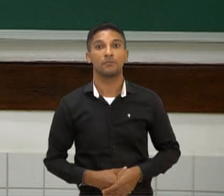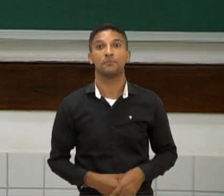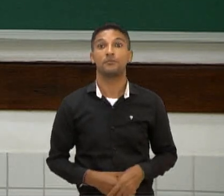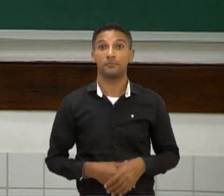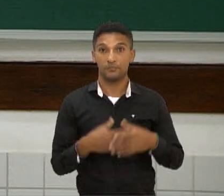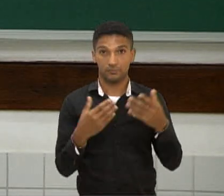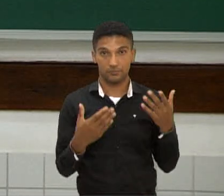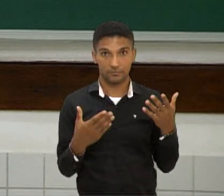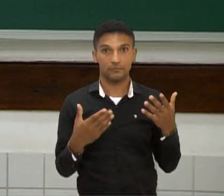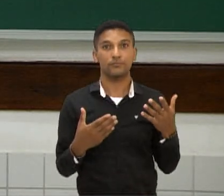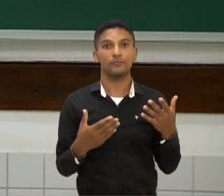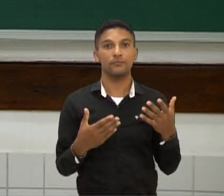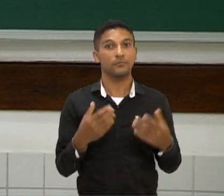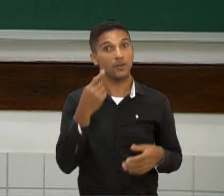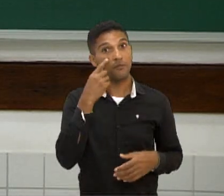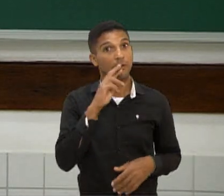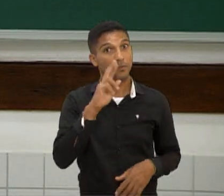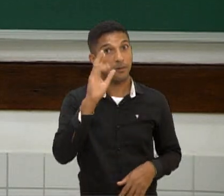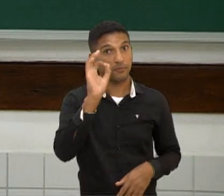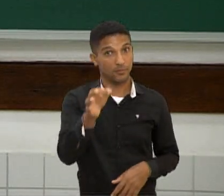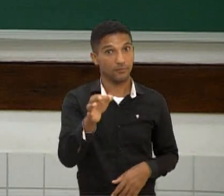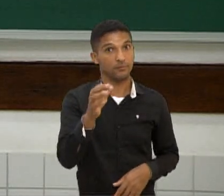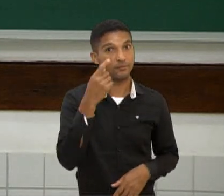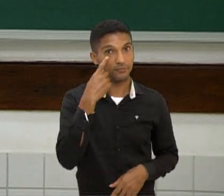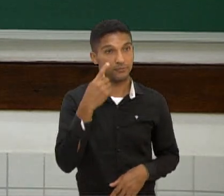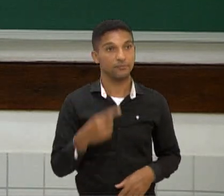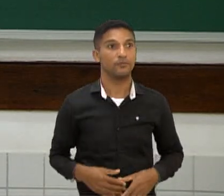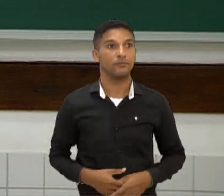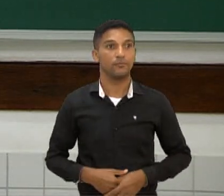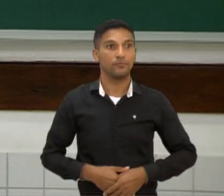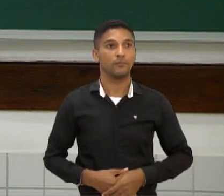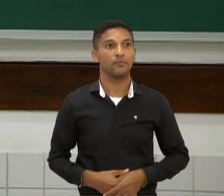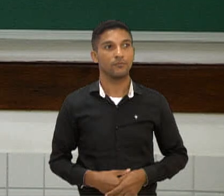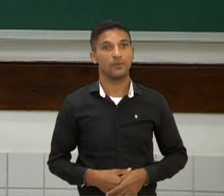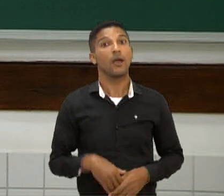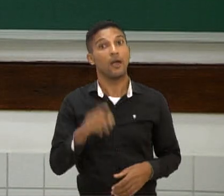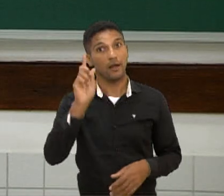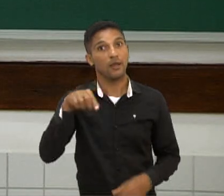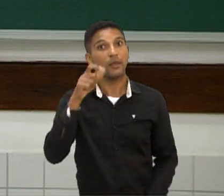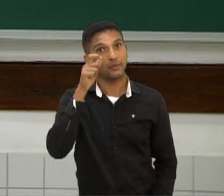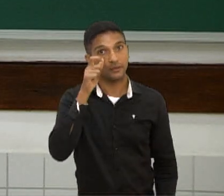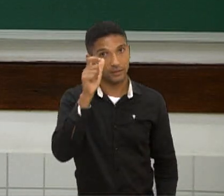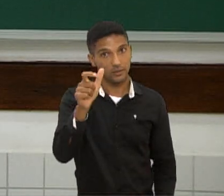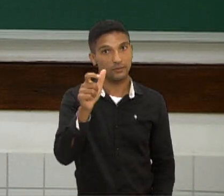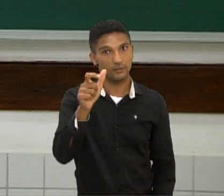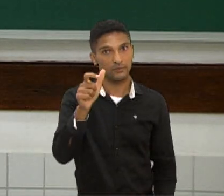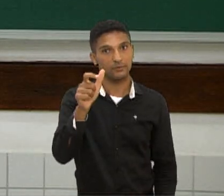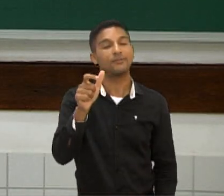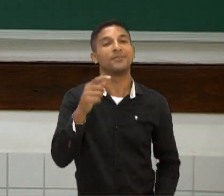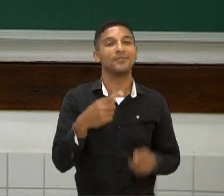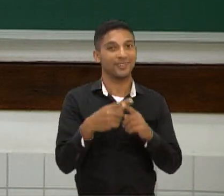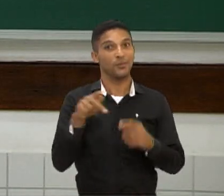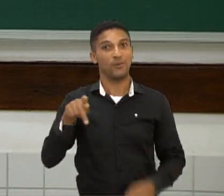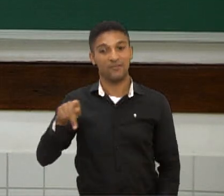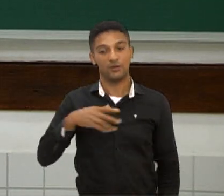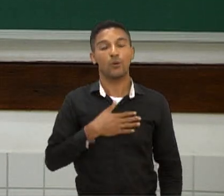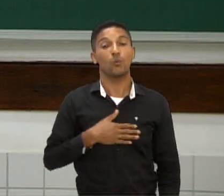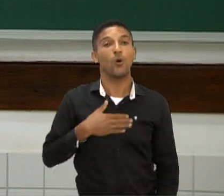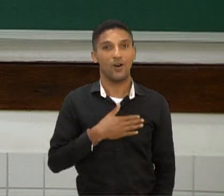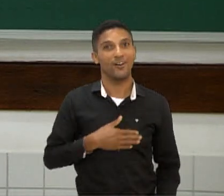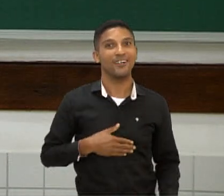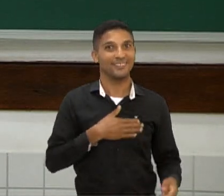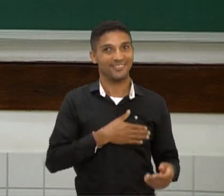Muito bem, vamos agora para a alternativa correta, que é uma parte bem interessante, eu gosto bastante de samba, então olha lá. Alternativa